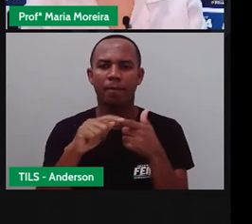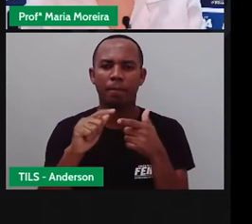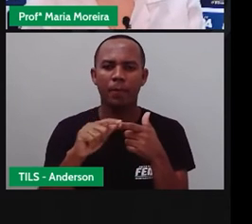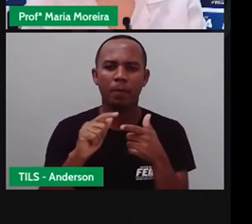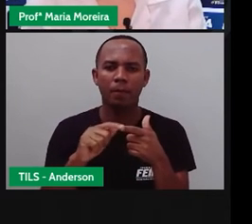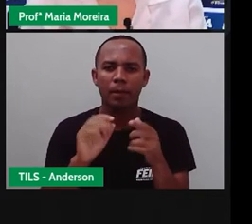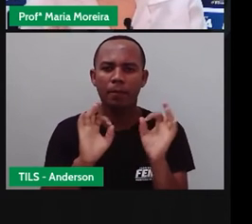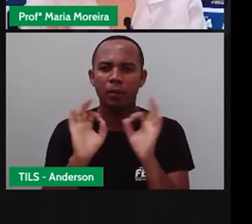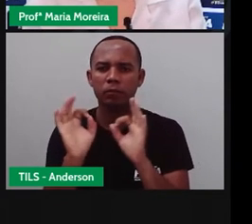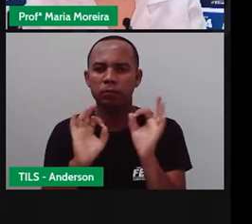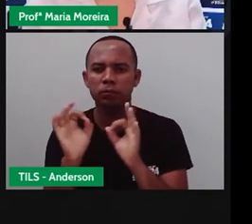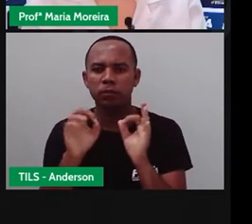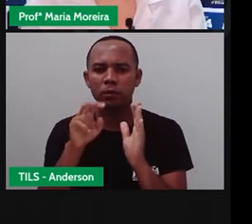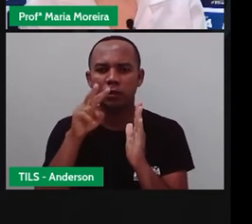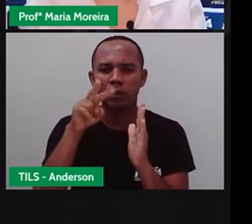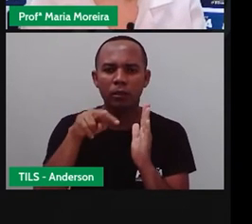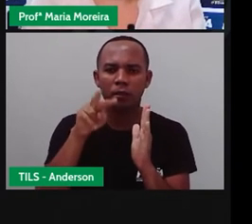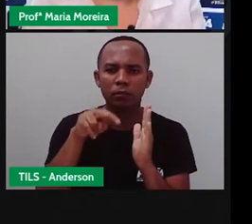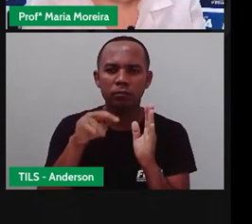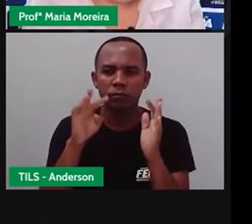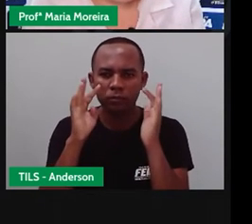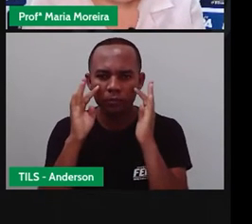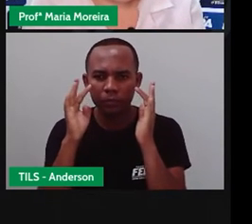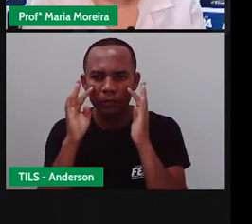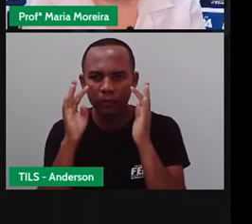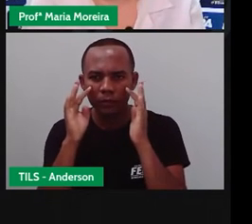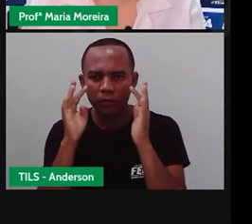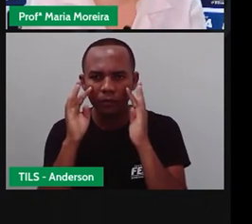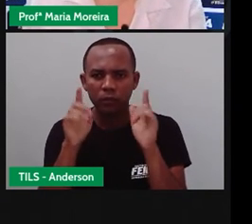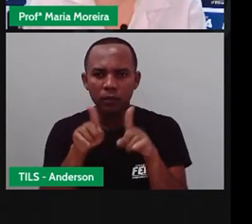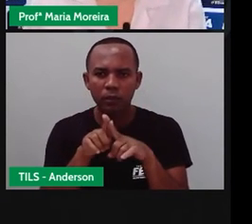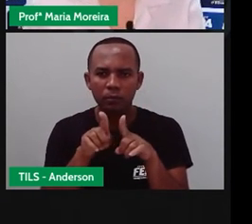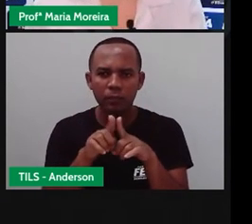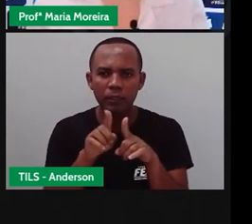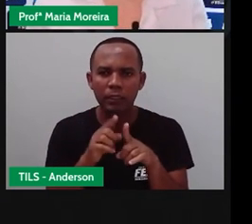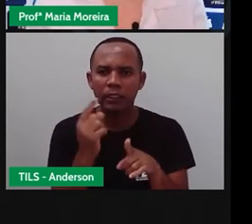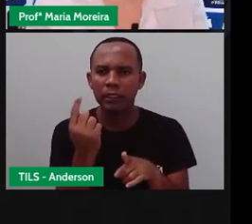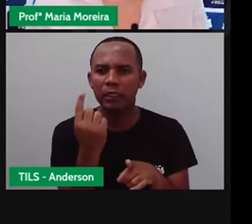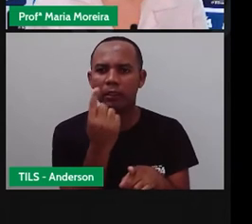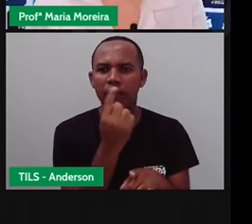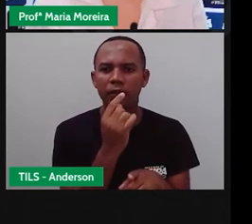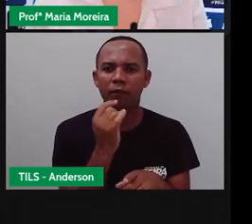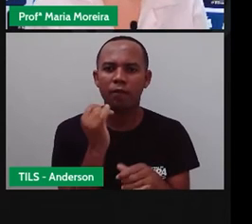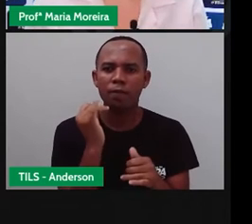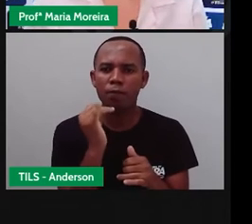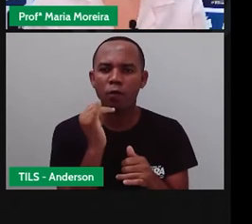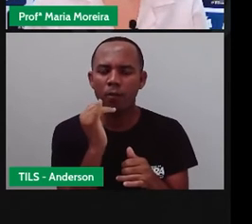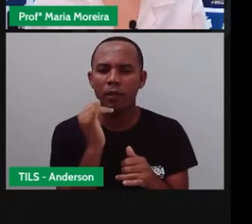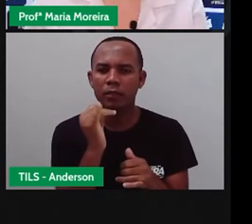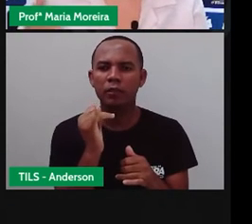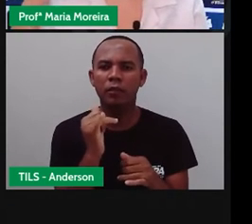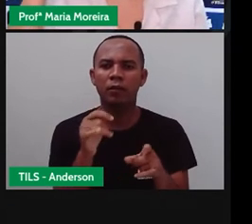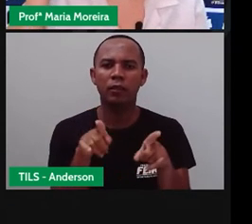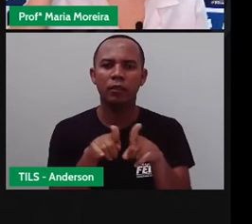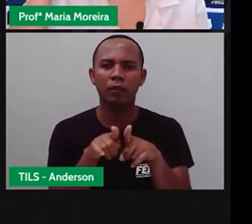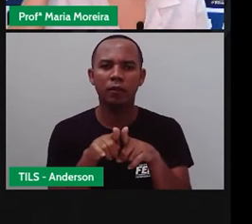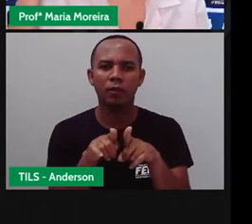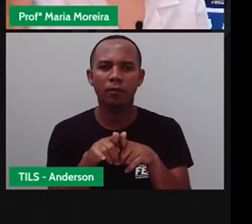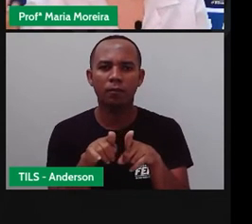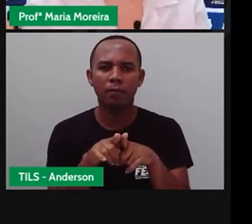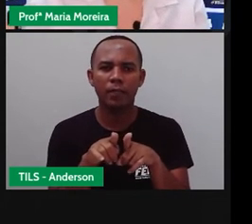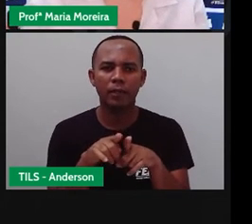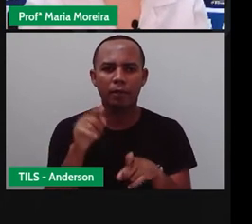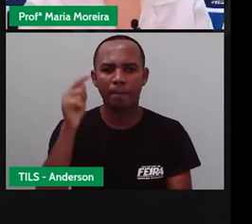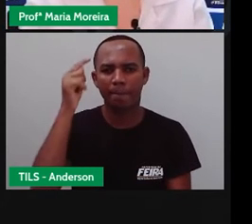você tem que fazer o que a leitura prestar atenção site em cada um informação que vem aí inclusive fazer o